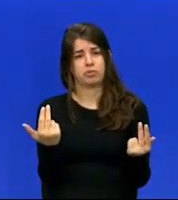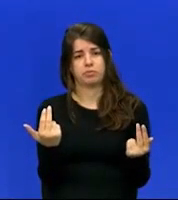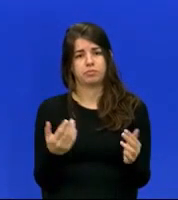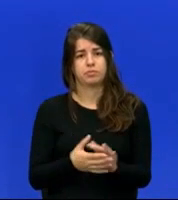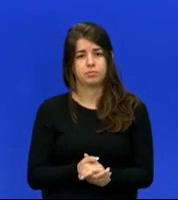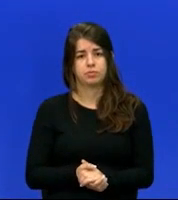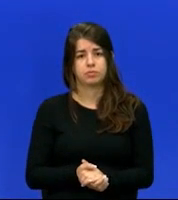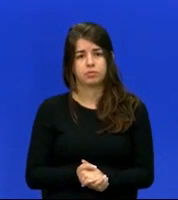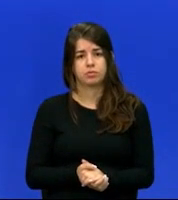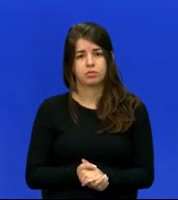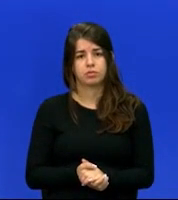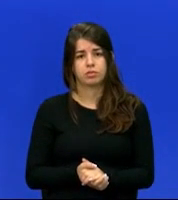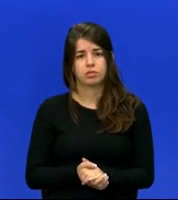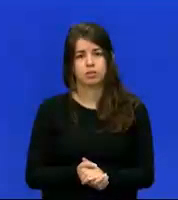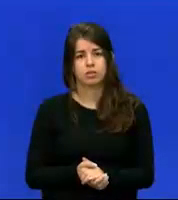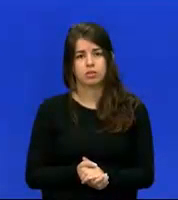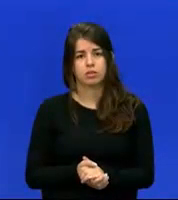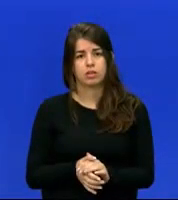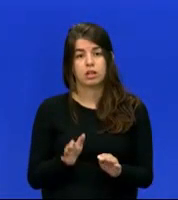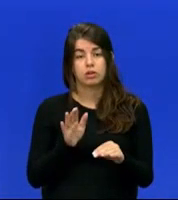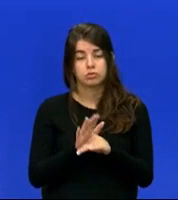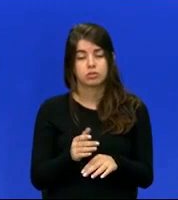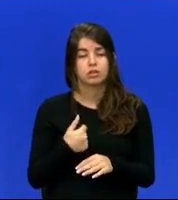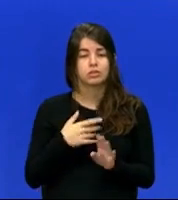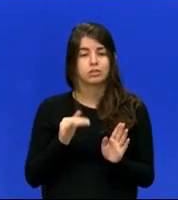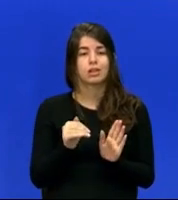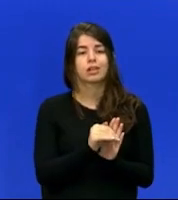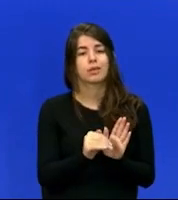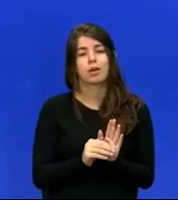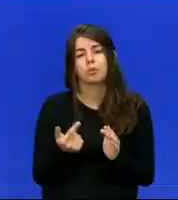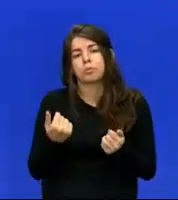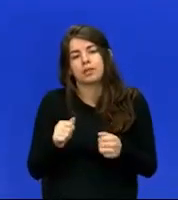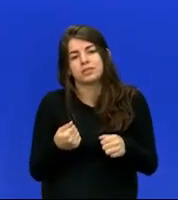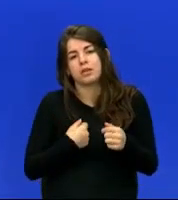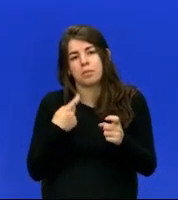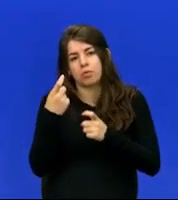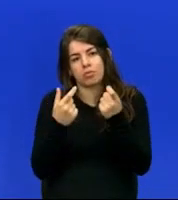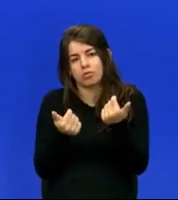é? O que ajuda é que ele já está tabelado, você não precisa se preocupar.